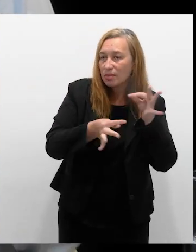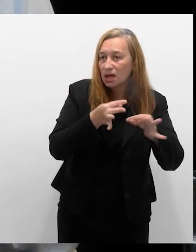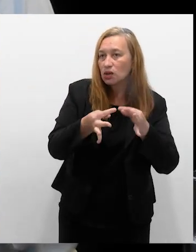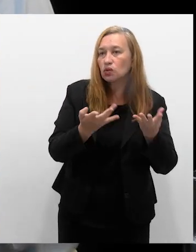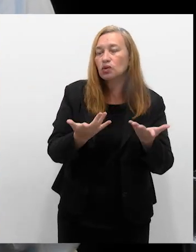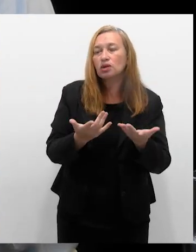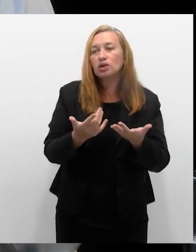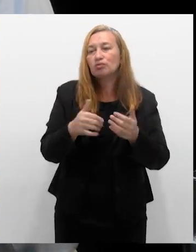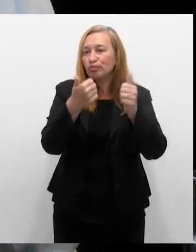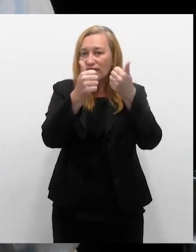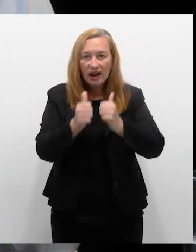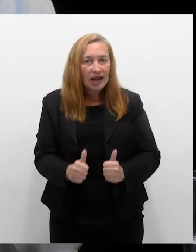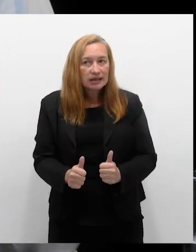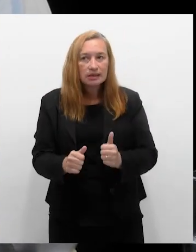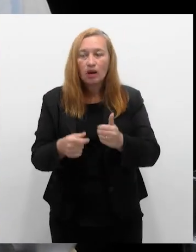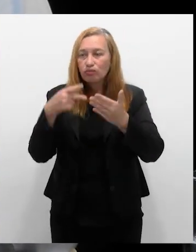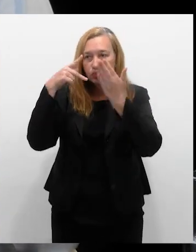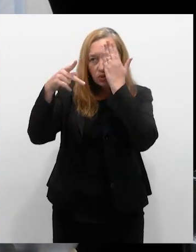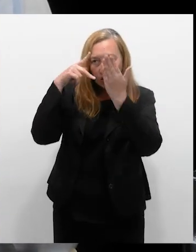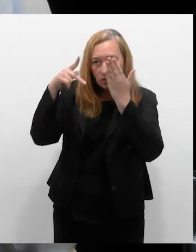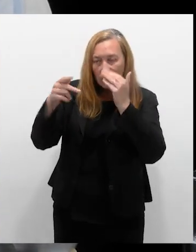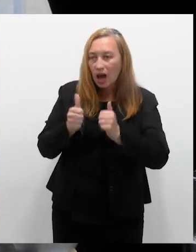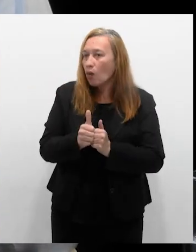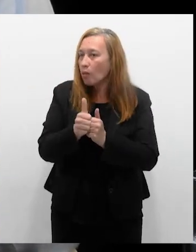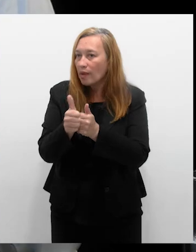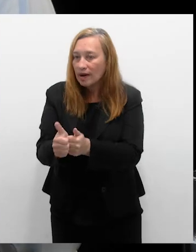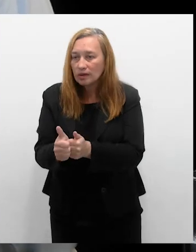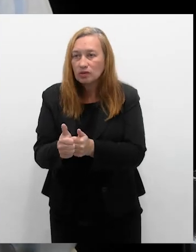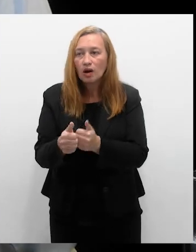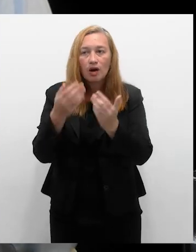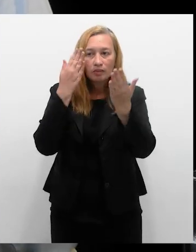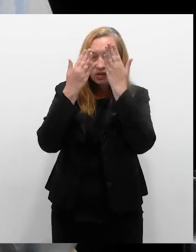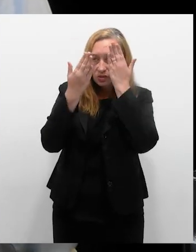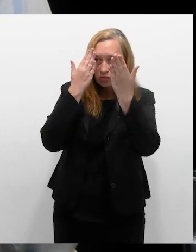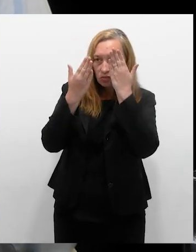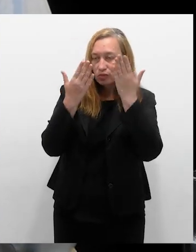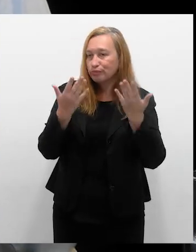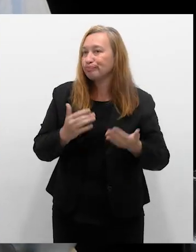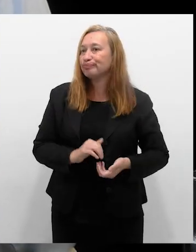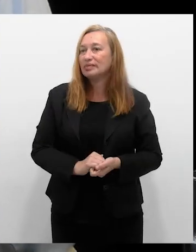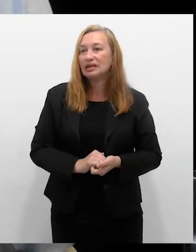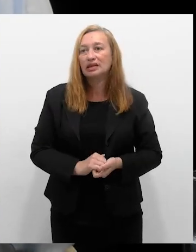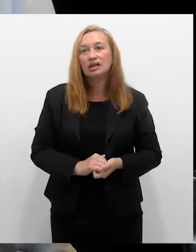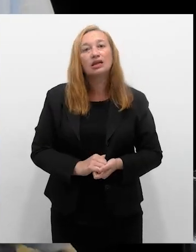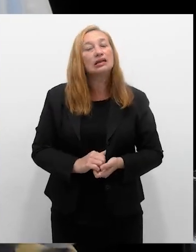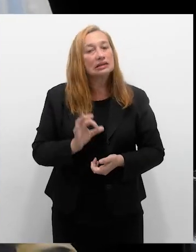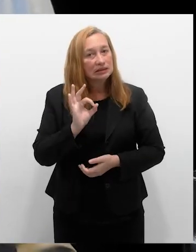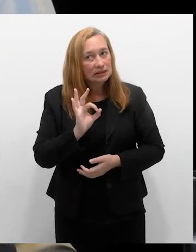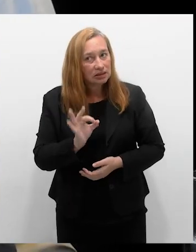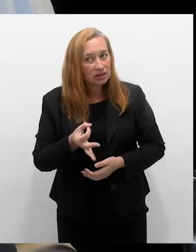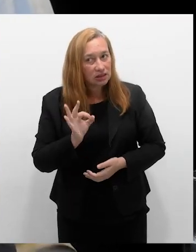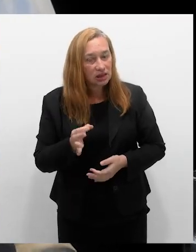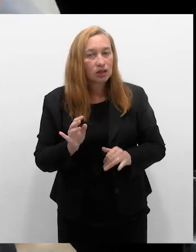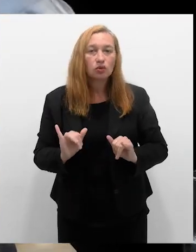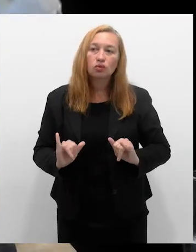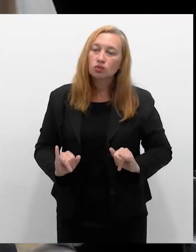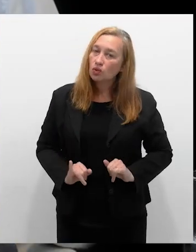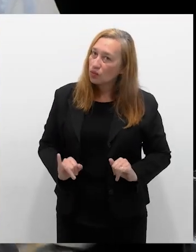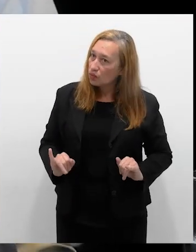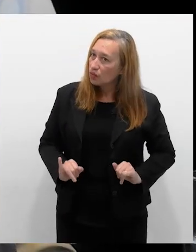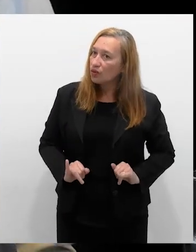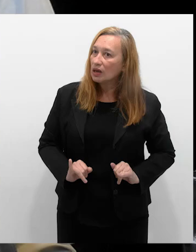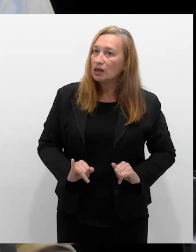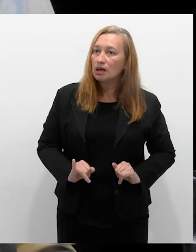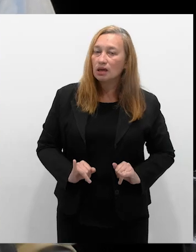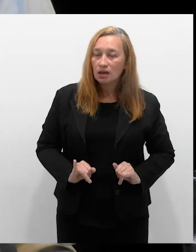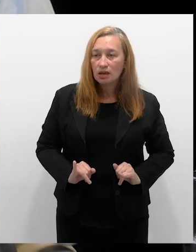sem passarem por avaliação psiquiátrica, sem passarem por acompanhamento psicológico mais sistemático, elas de fato podem sofrer de